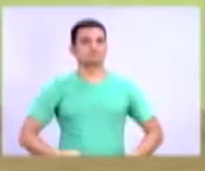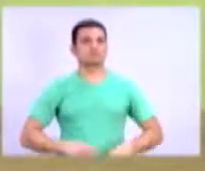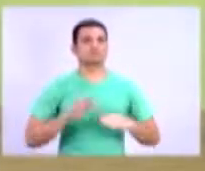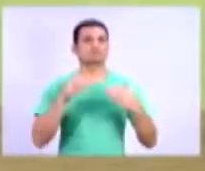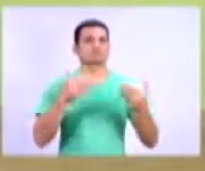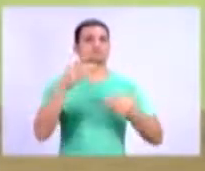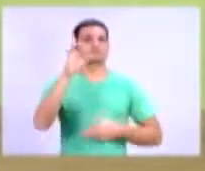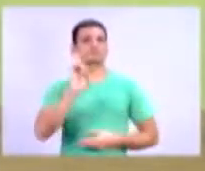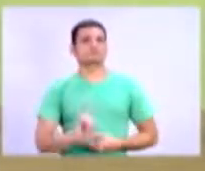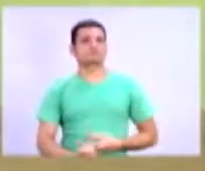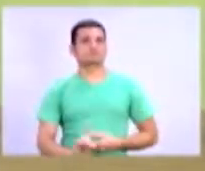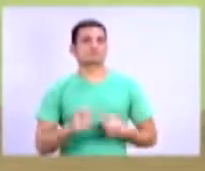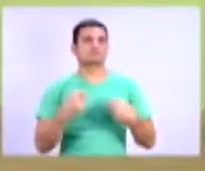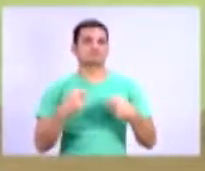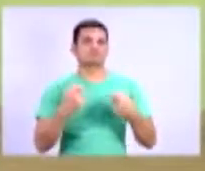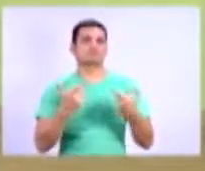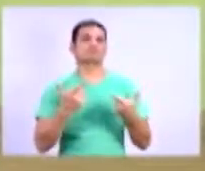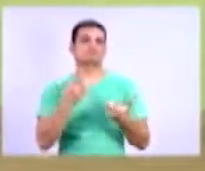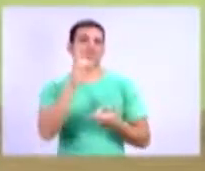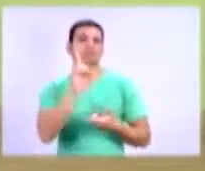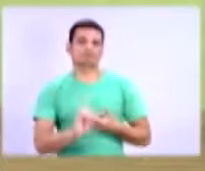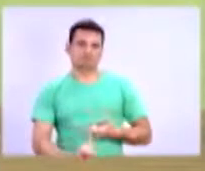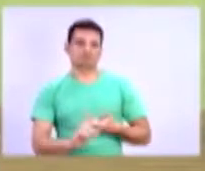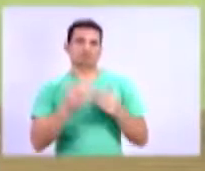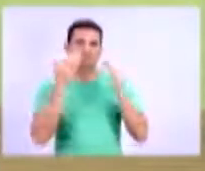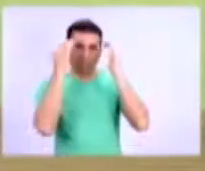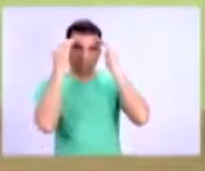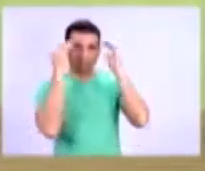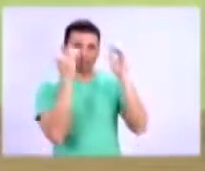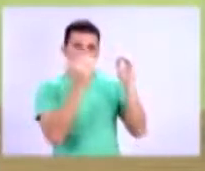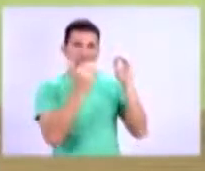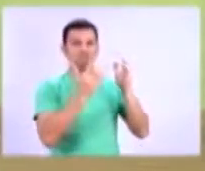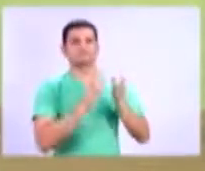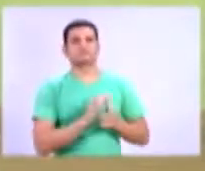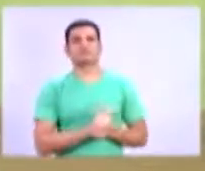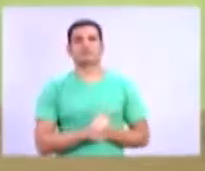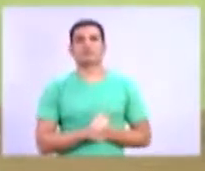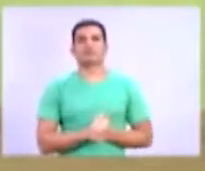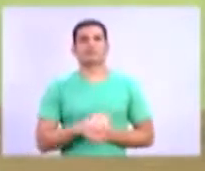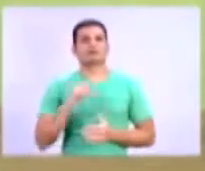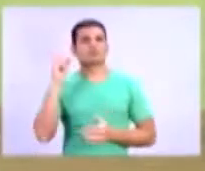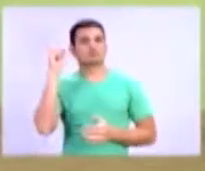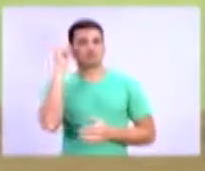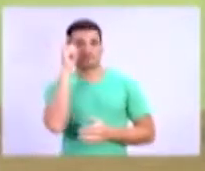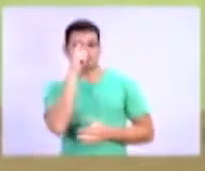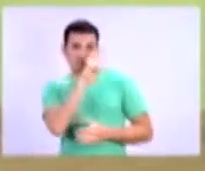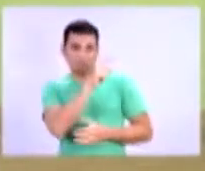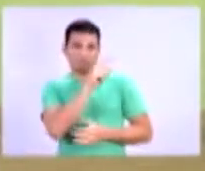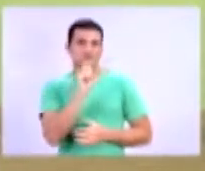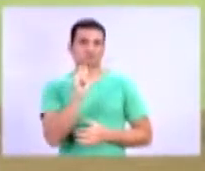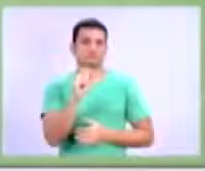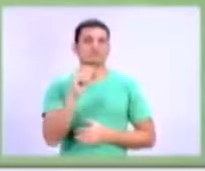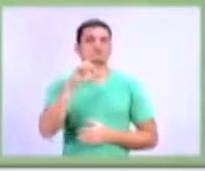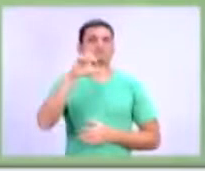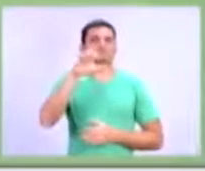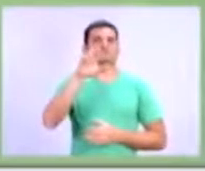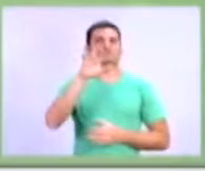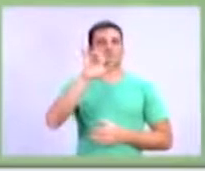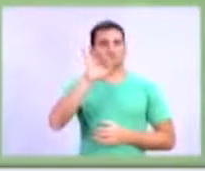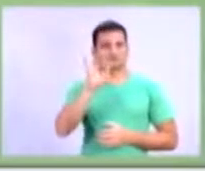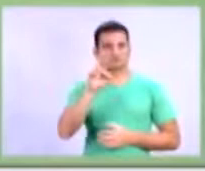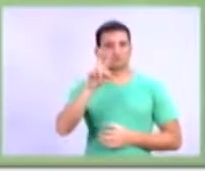os direitos que devem ser direitos inalienáveis, né? Dificuldade de estabelecer critérios e valores